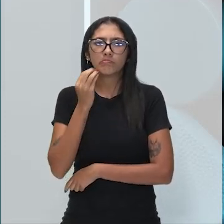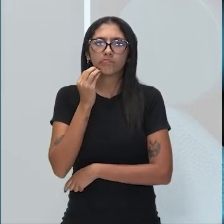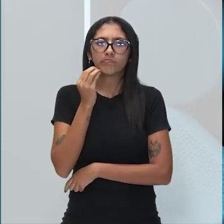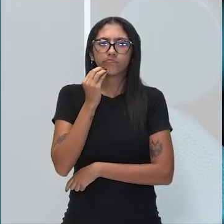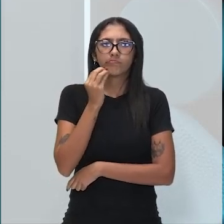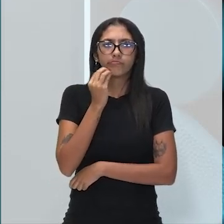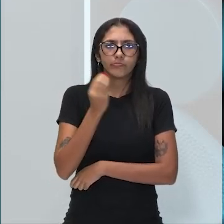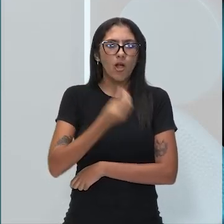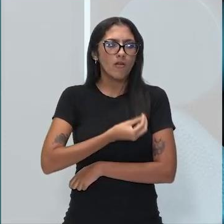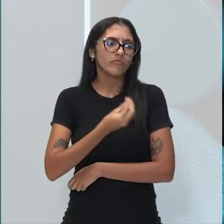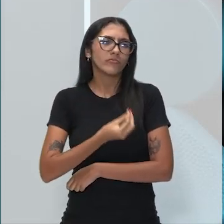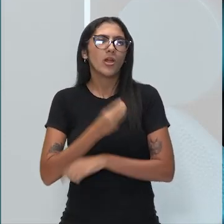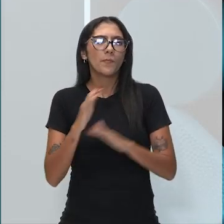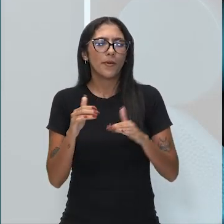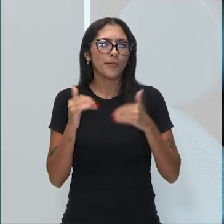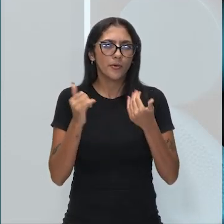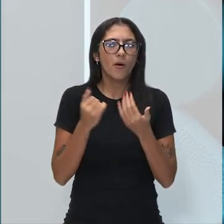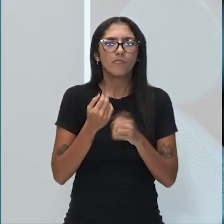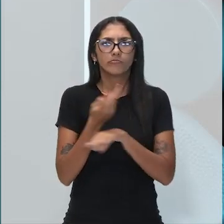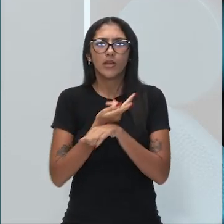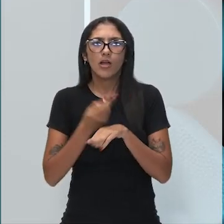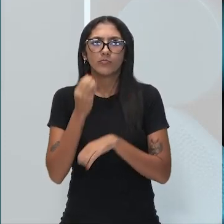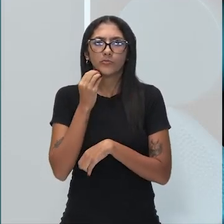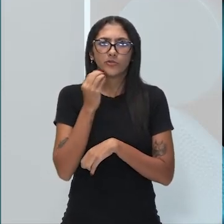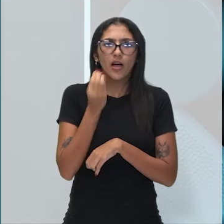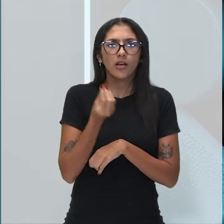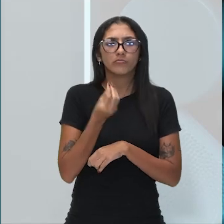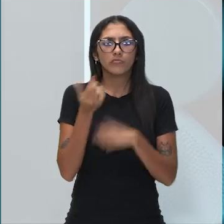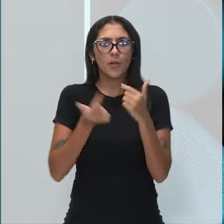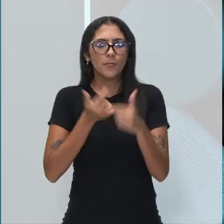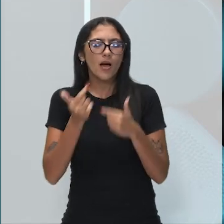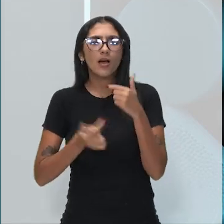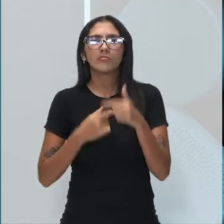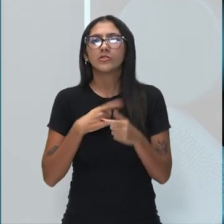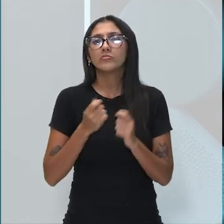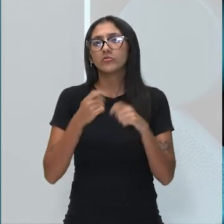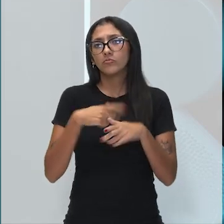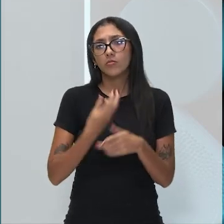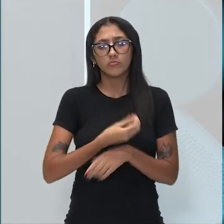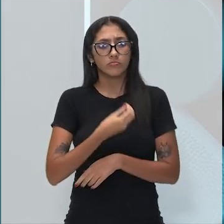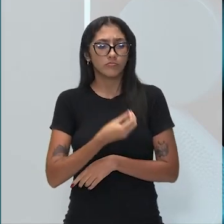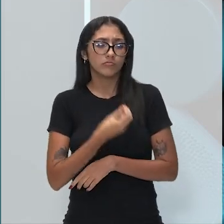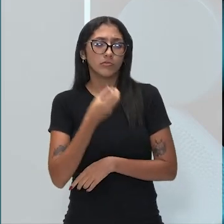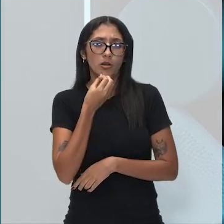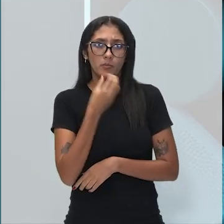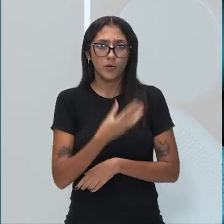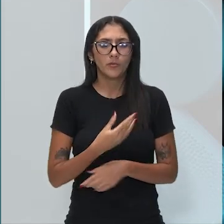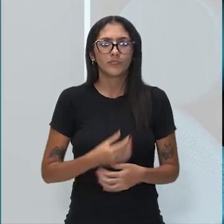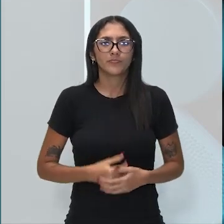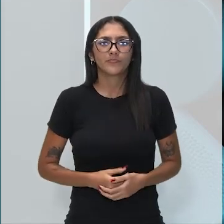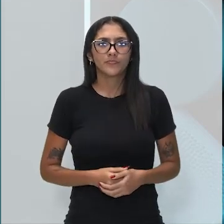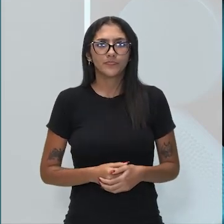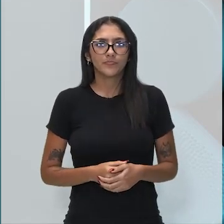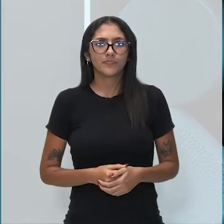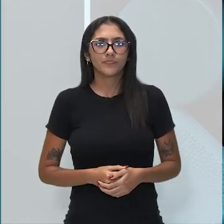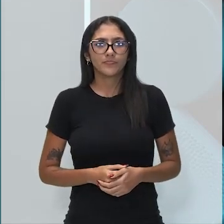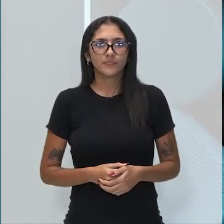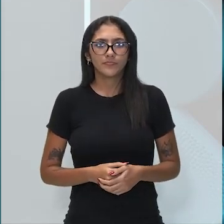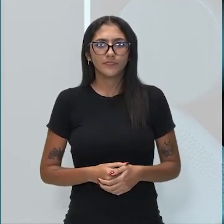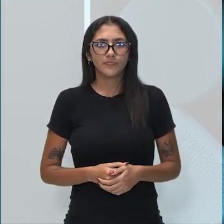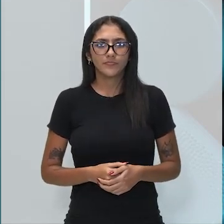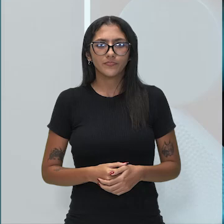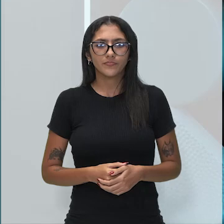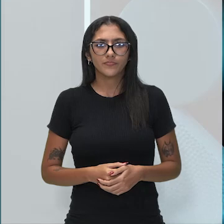melhor, certo? Procura de emprego para poder viver de forma digna, ok? Então, vamos ler um trecho